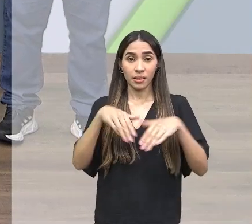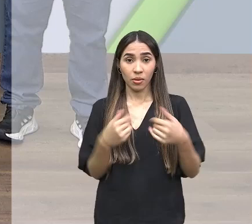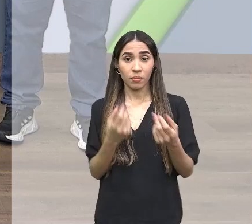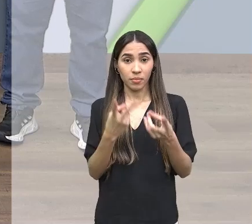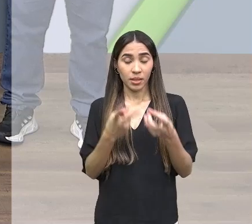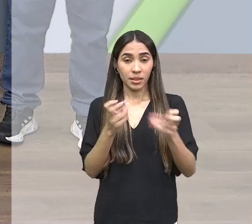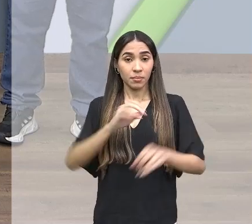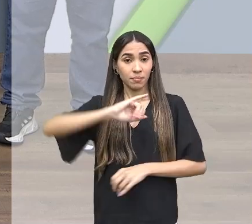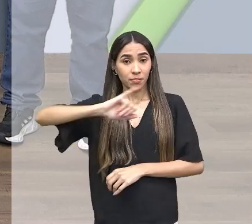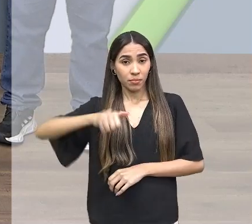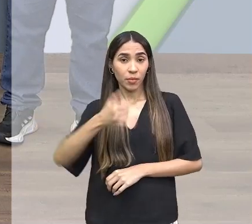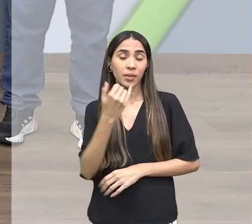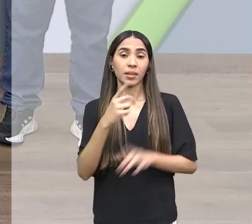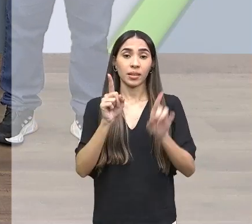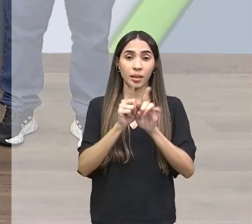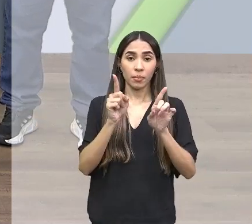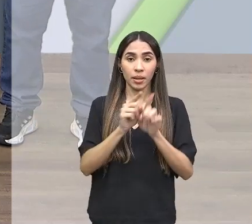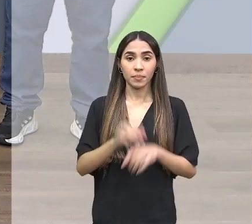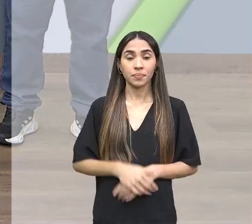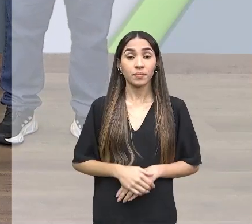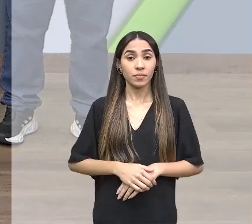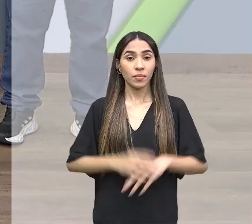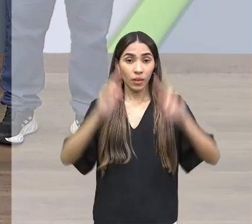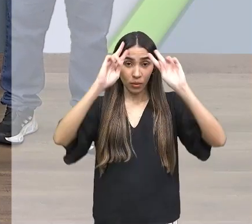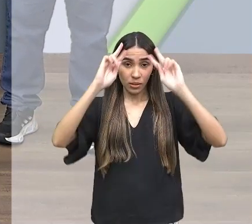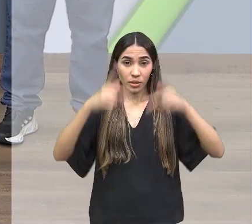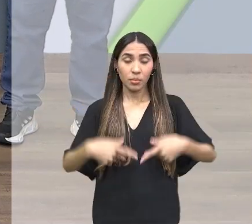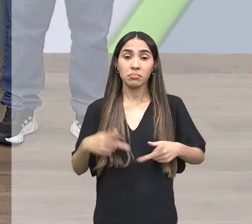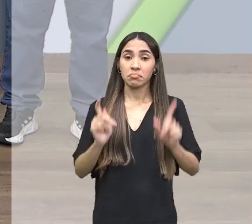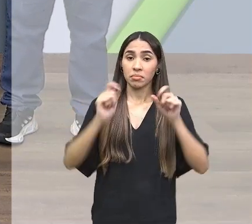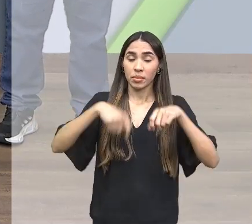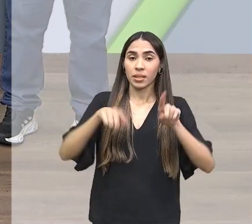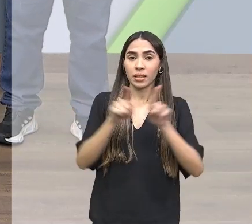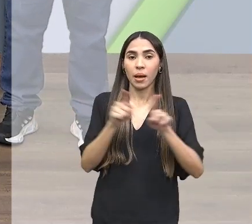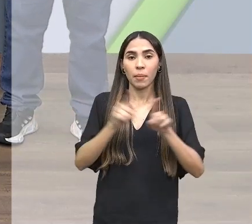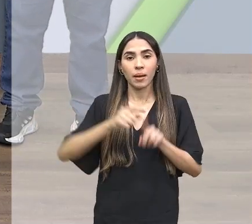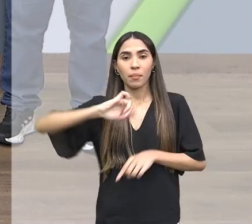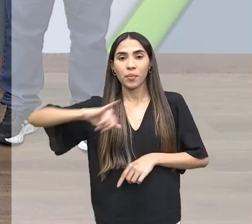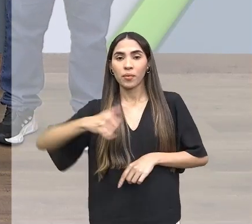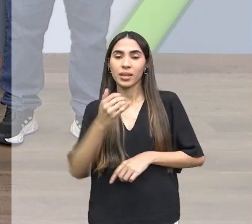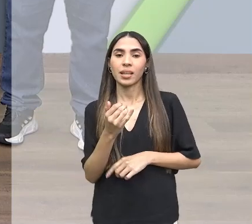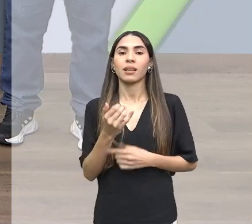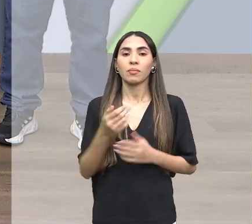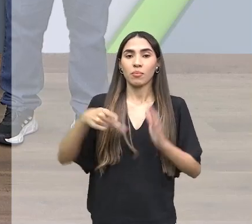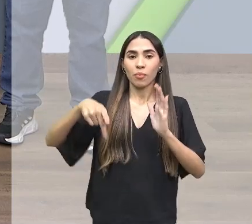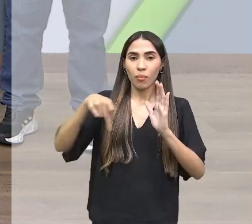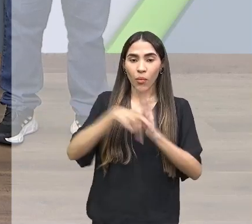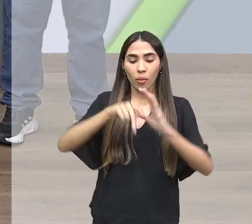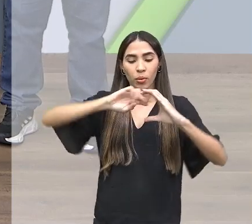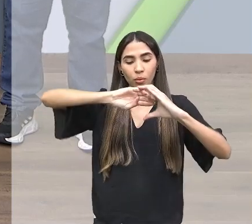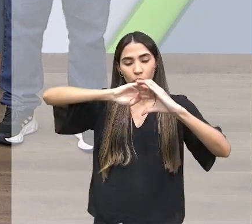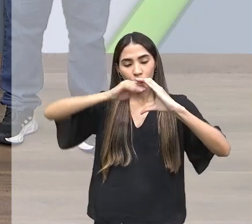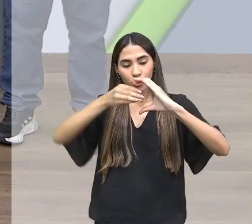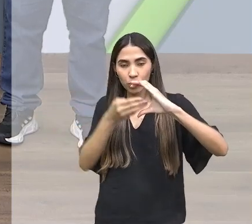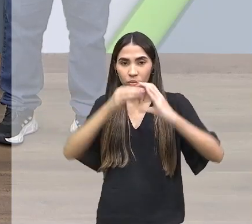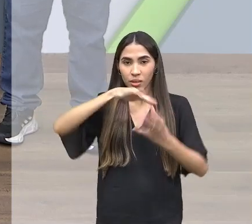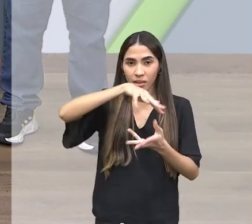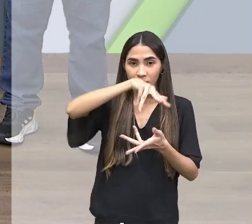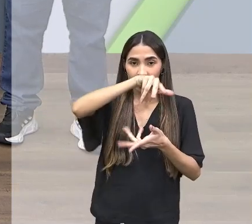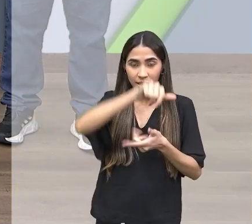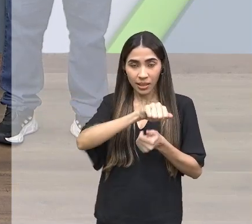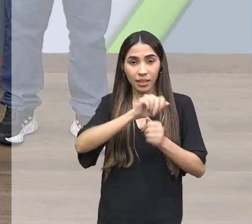nós aproveitamos, o ser humano está sendo capaz até de aproveitar a energia proveniente aí do núcleo da Terra, tá